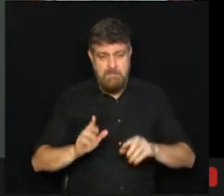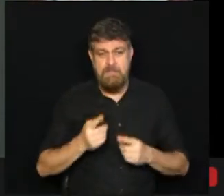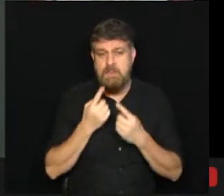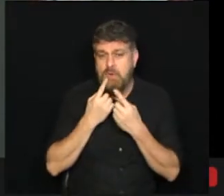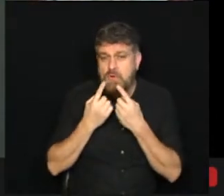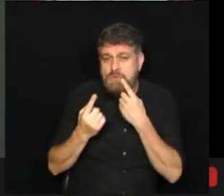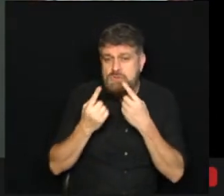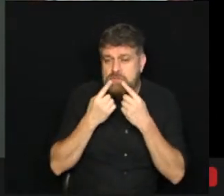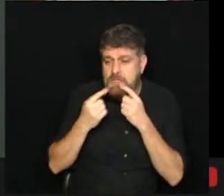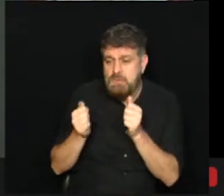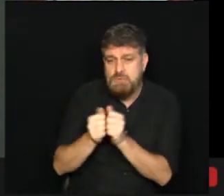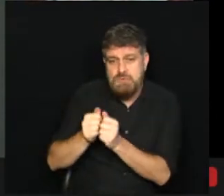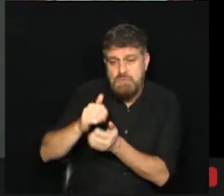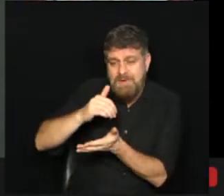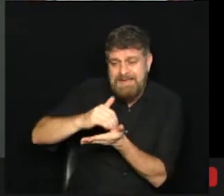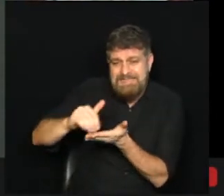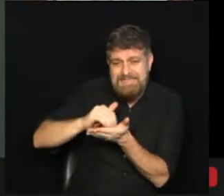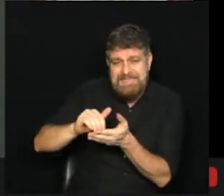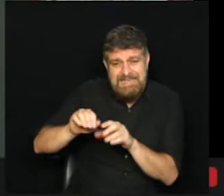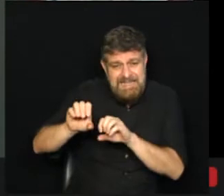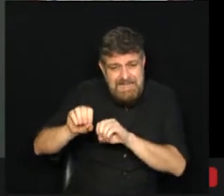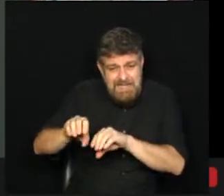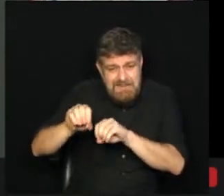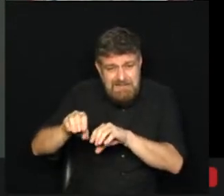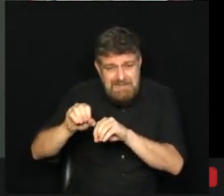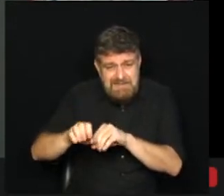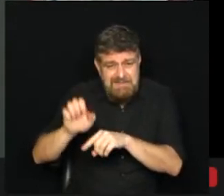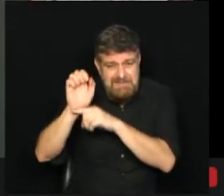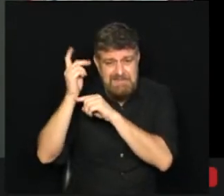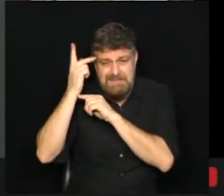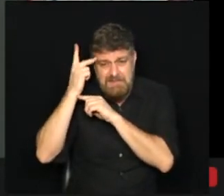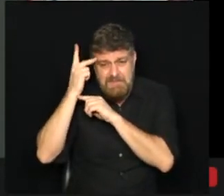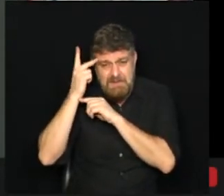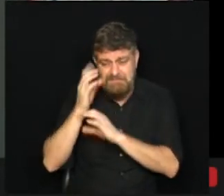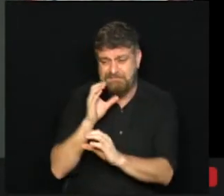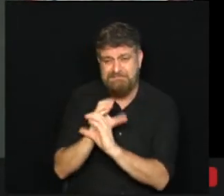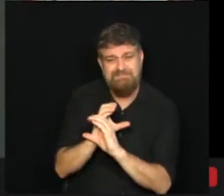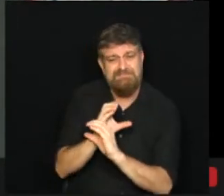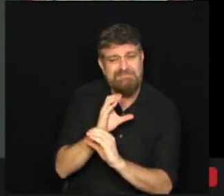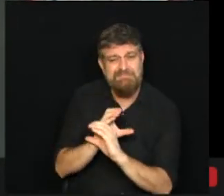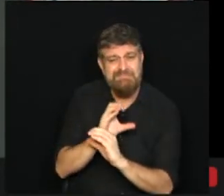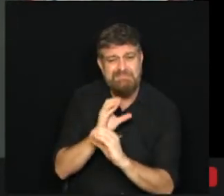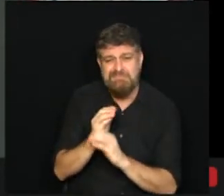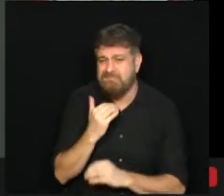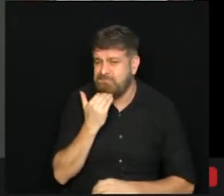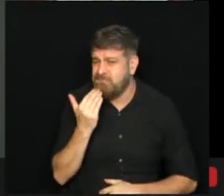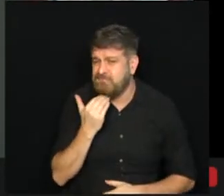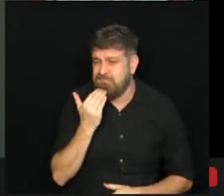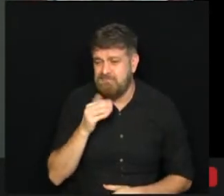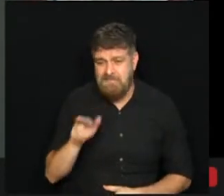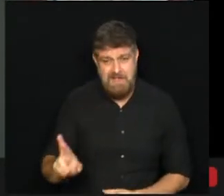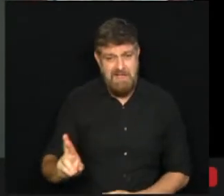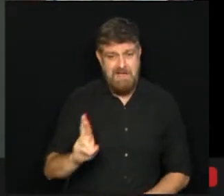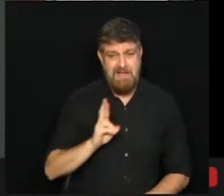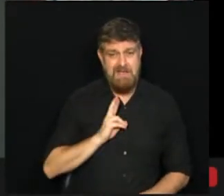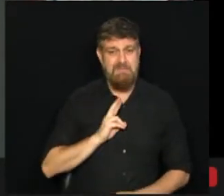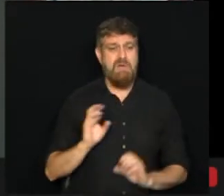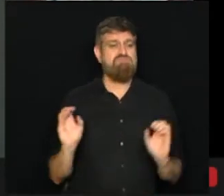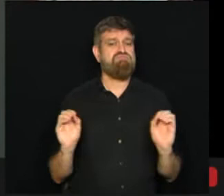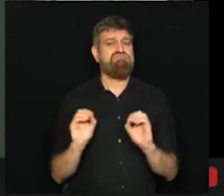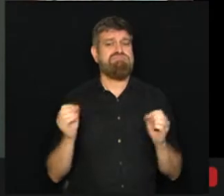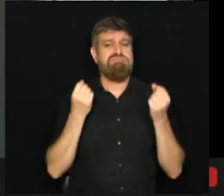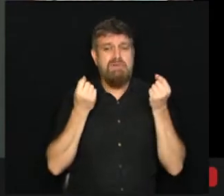com a Secretaria Estadual de Educação foi um diálogo na verdade, não houve diálogo. A Secretaria não deu resposta para as